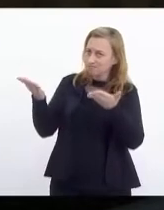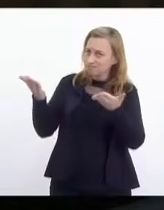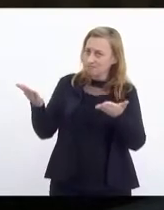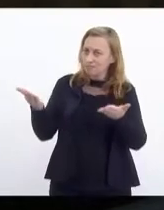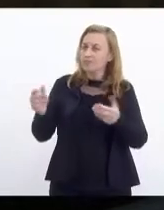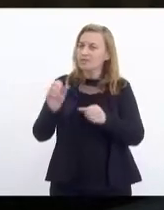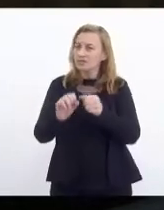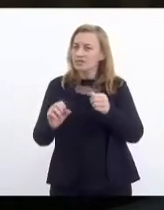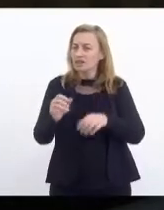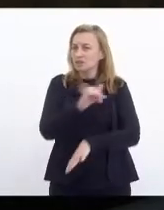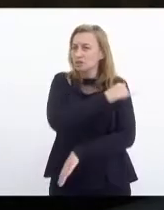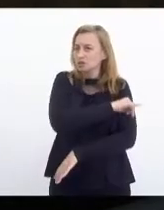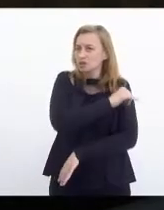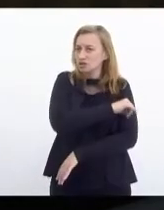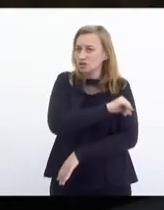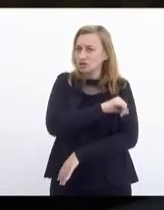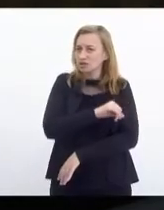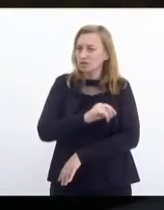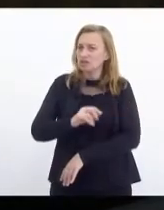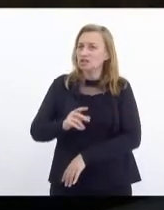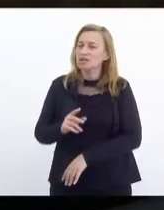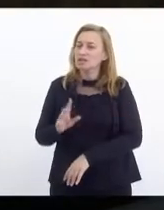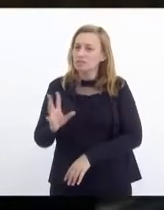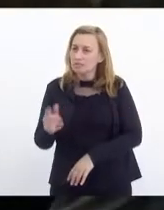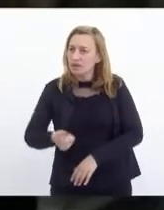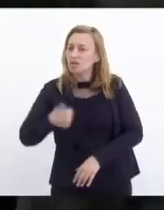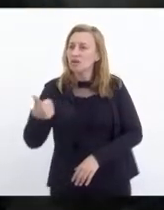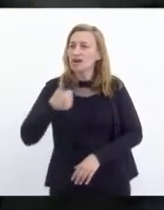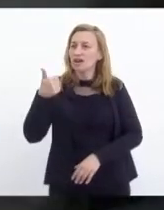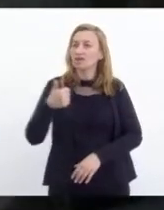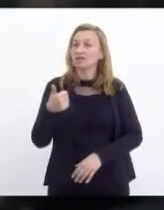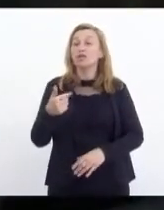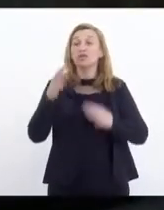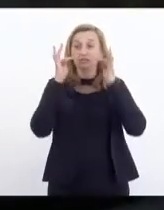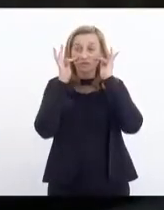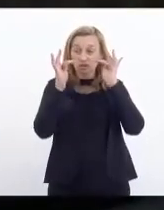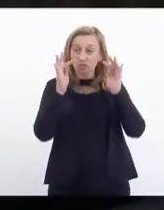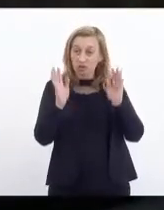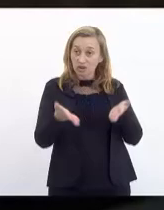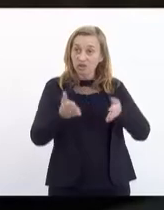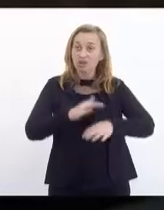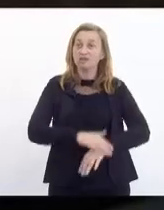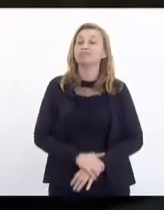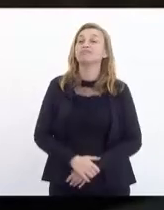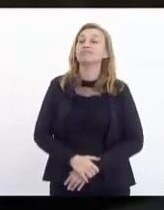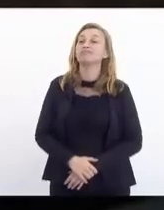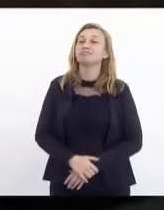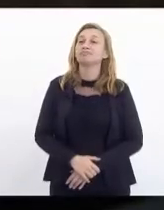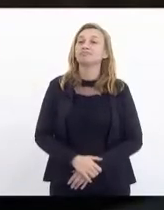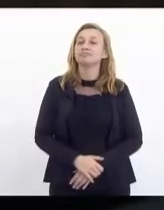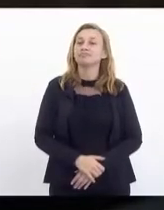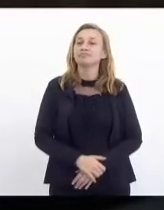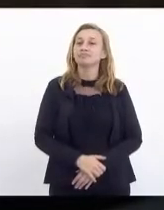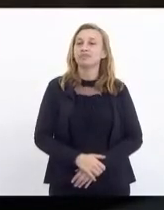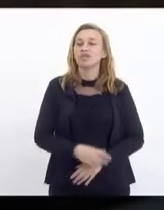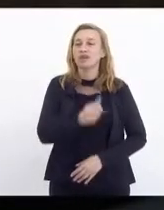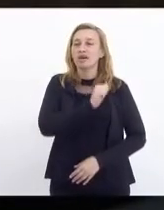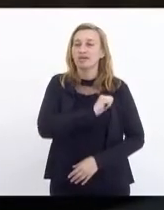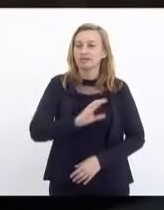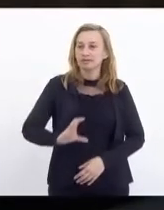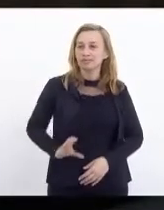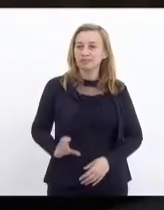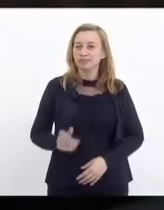fazem o Rio de Janeiro se reedificar. E aí eu sou obrigado a dar um testemunho aqui da bonomia do presidente André